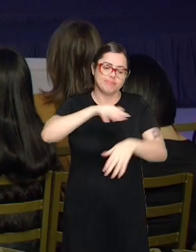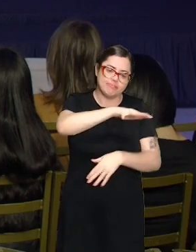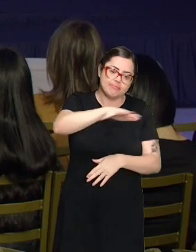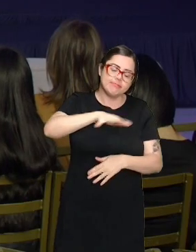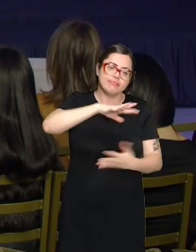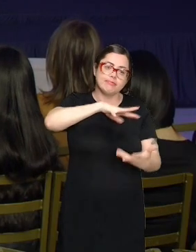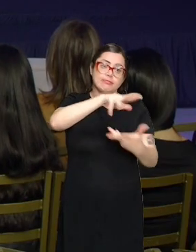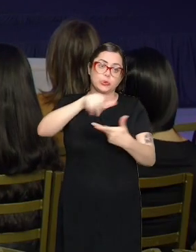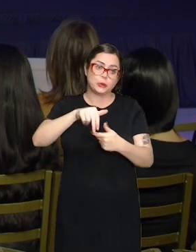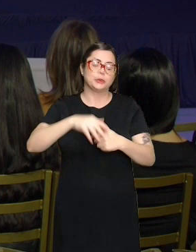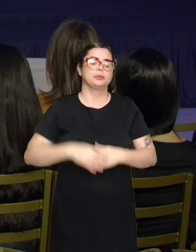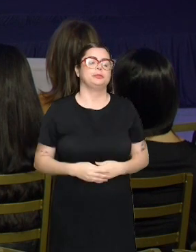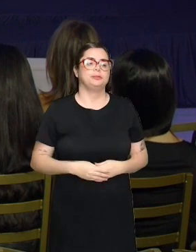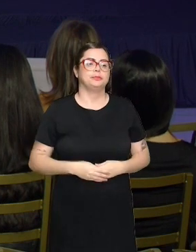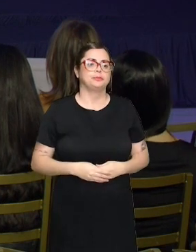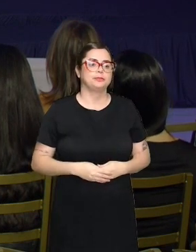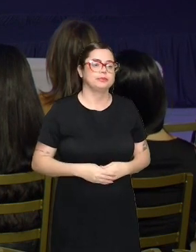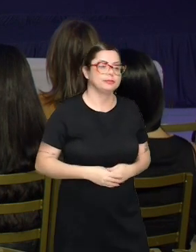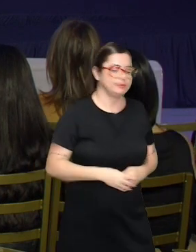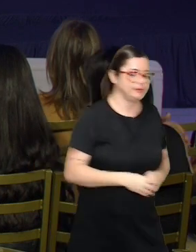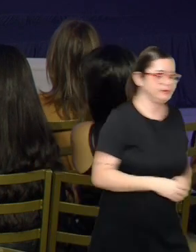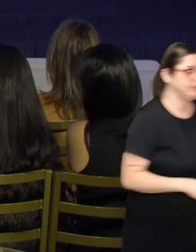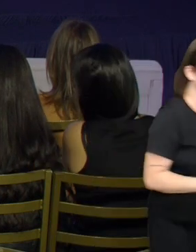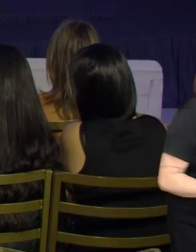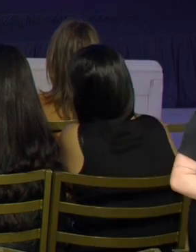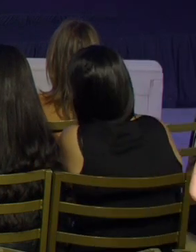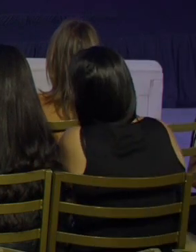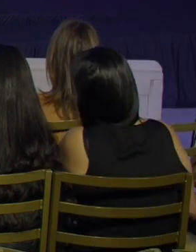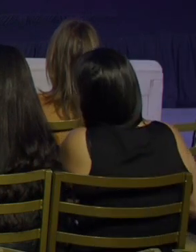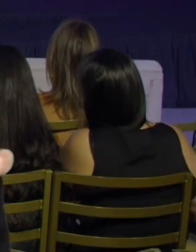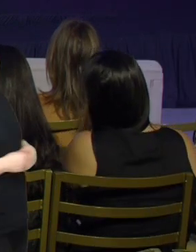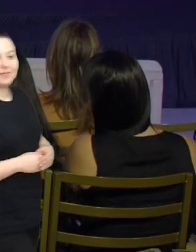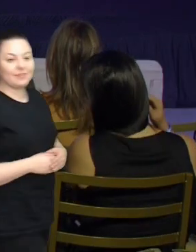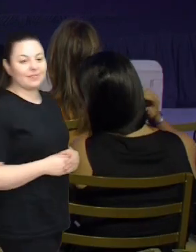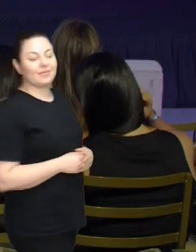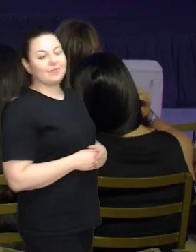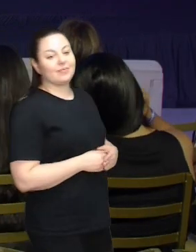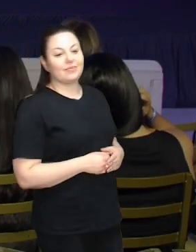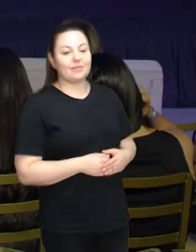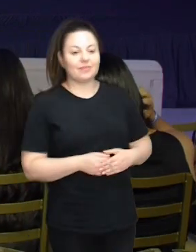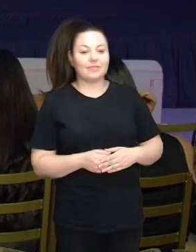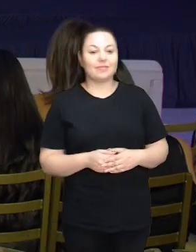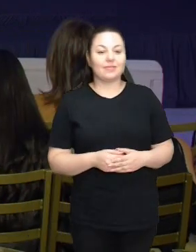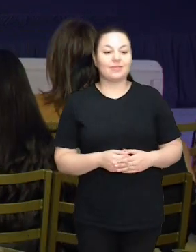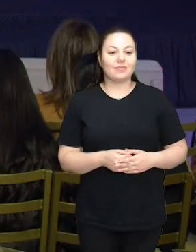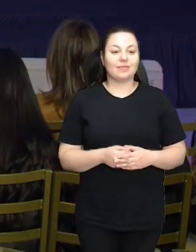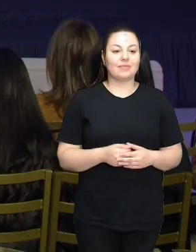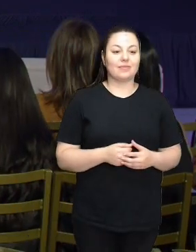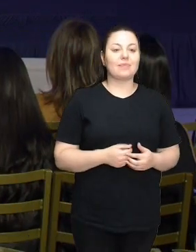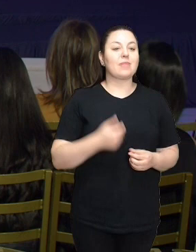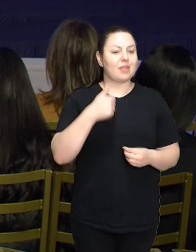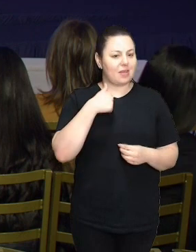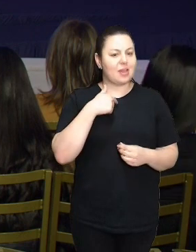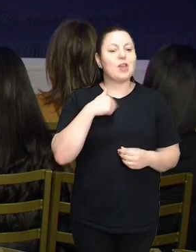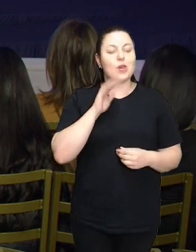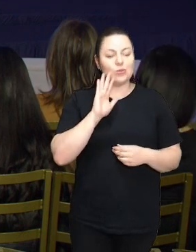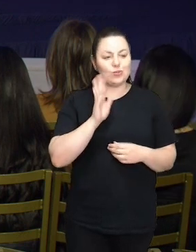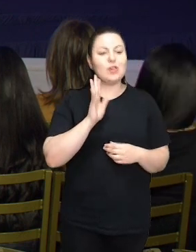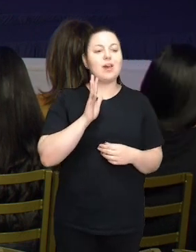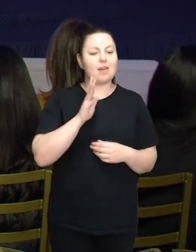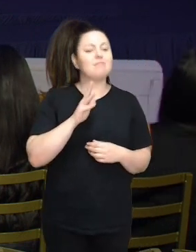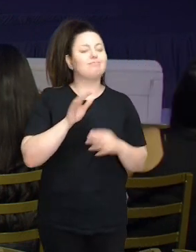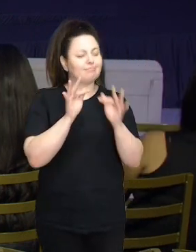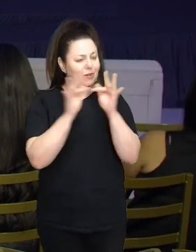Boa. Eu compartilhei uma vez uma frase de uma pessoa que dizia assim: não se compara, está todo mundo fingindo.